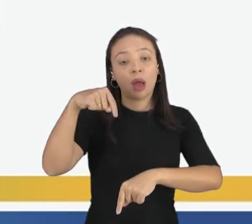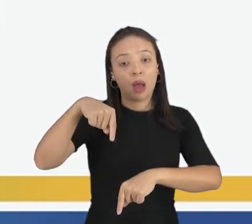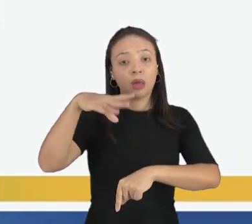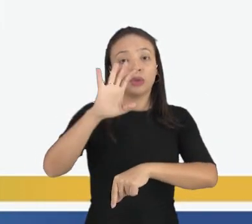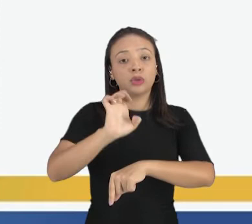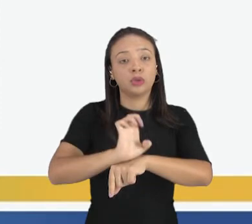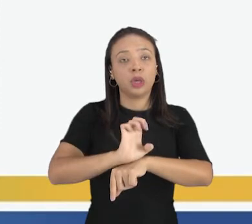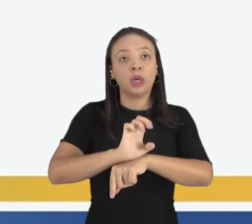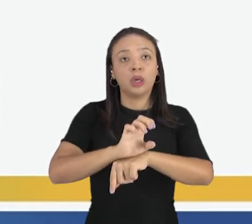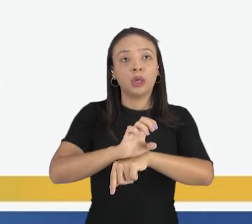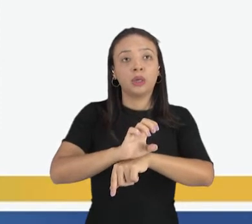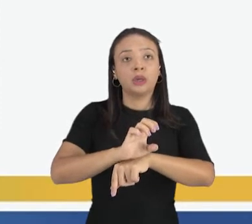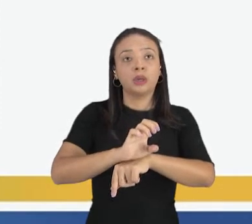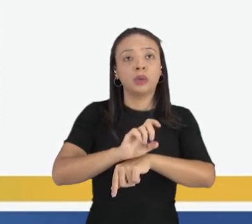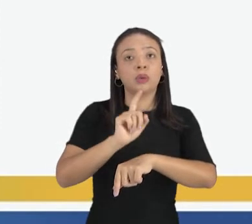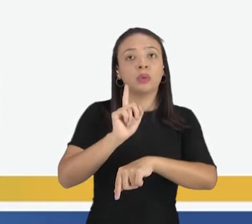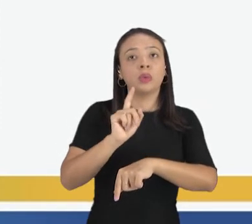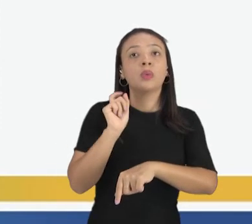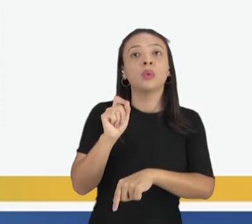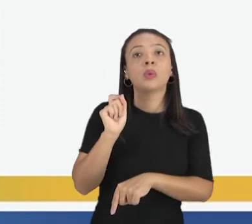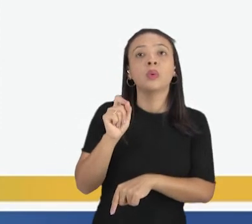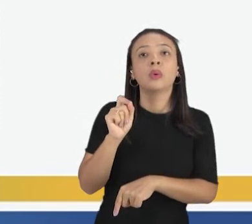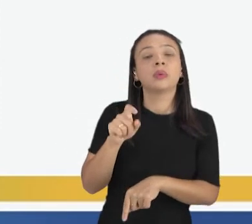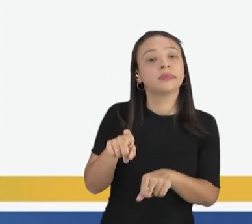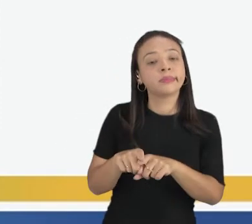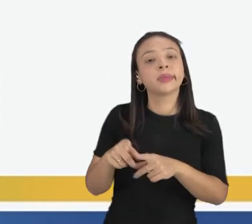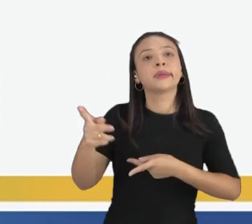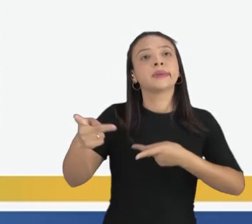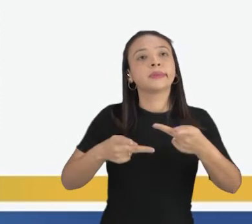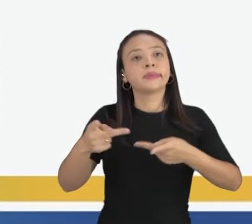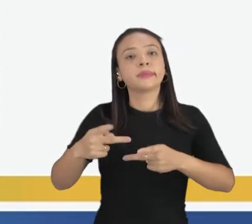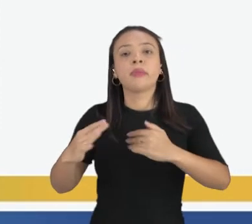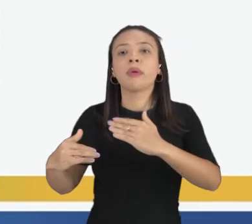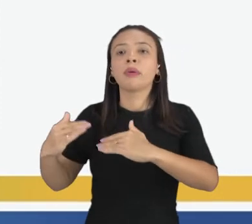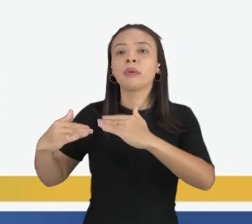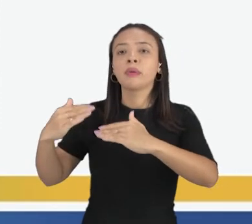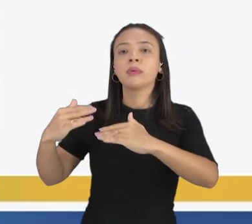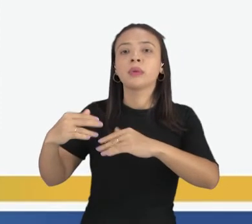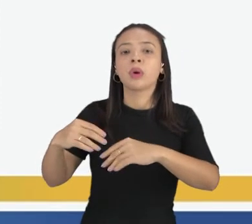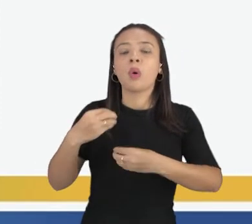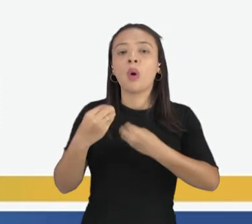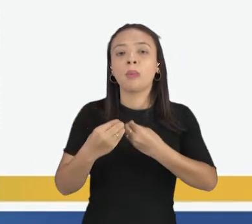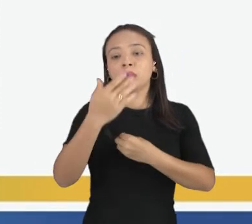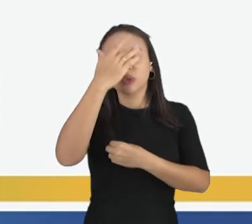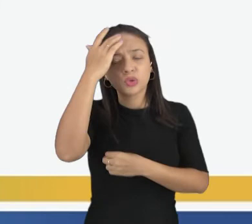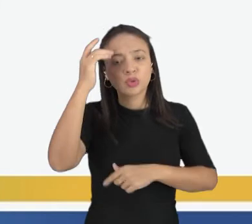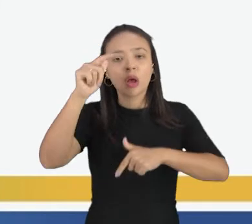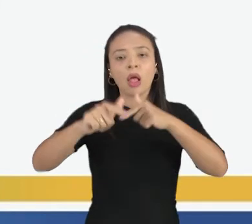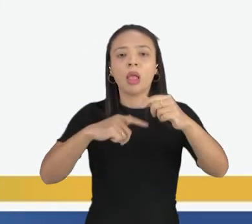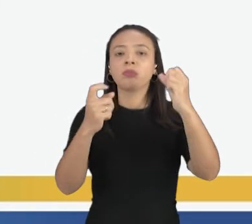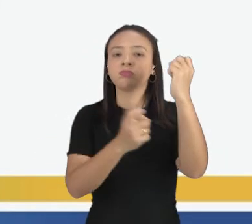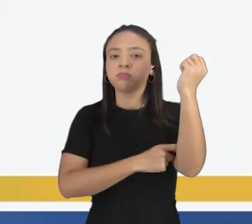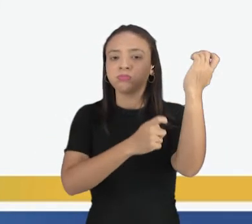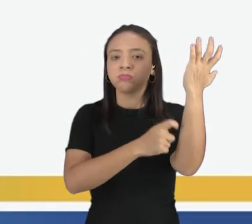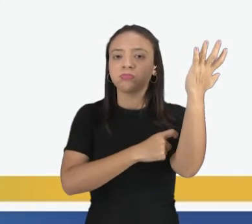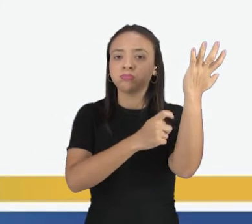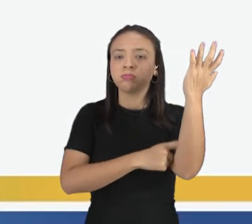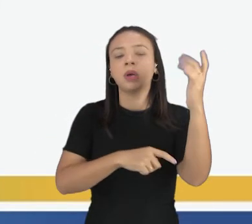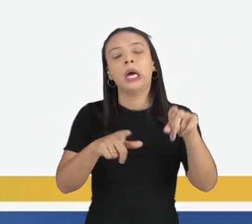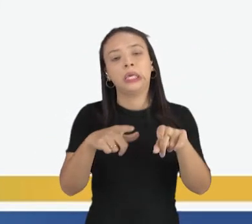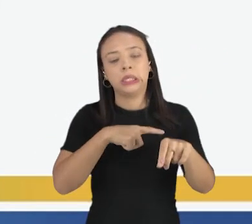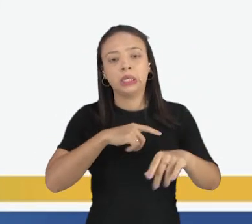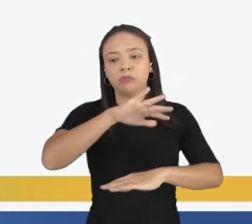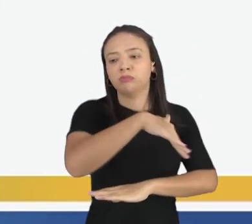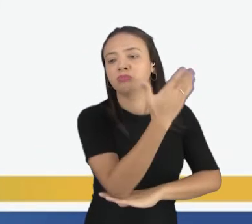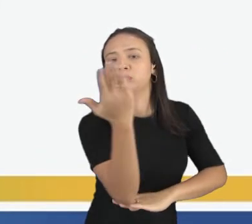né, a consequência também desse projeto, né, desenvolvimento, que são com os seringueiros, né, que aí a gente vai ter a floresta sendo destruída,